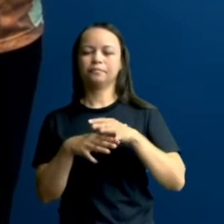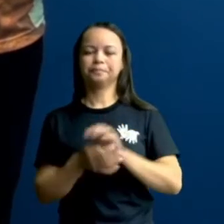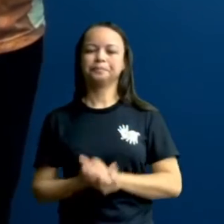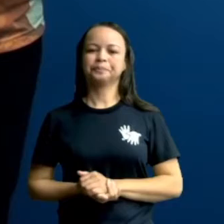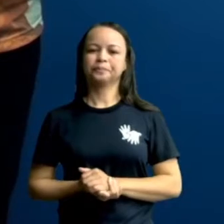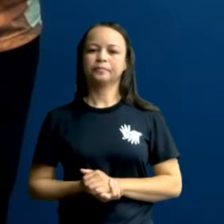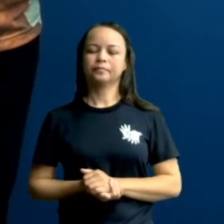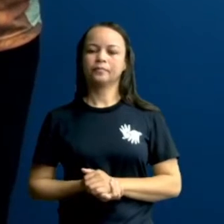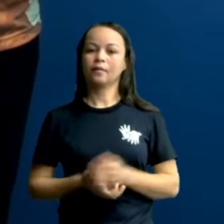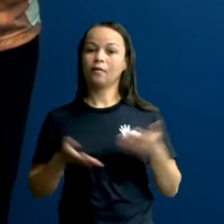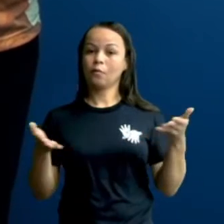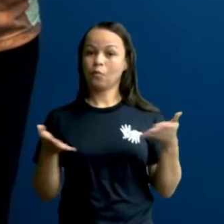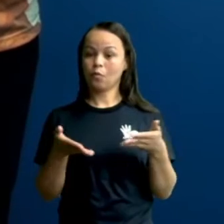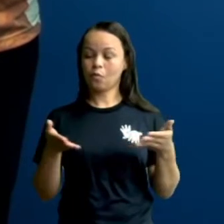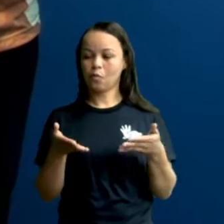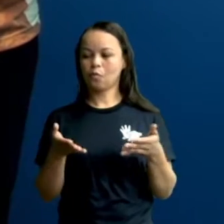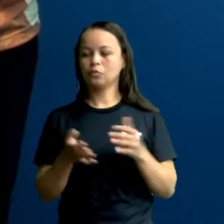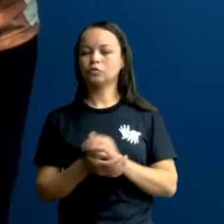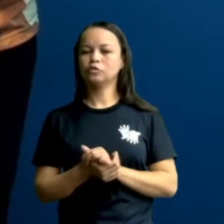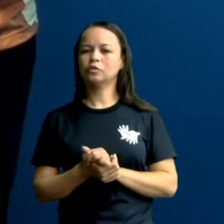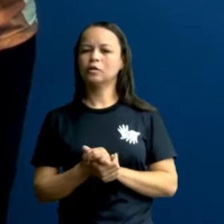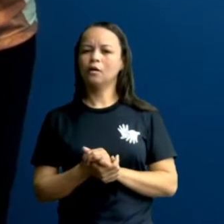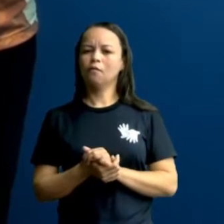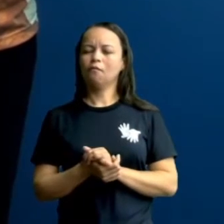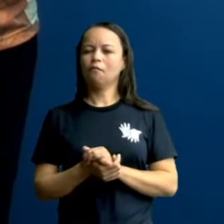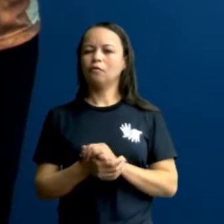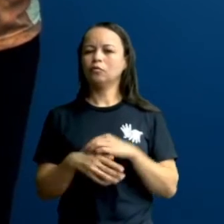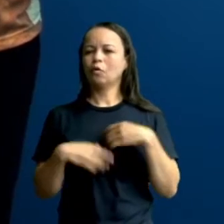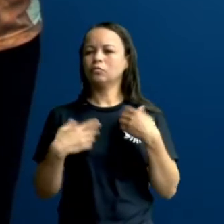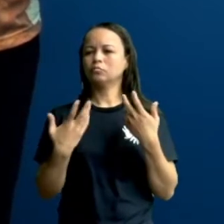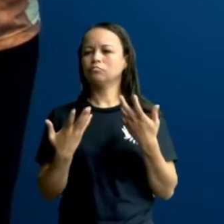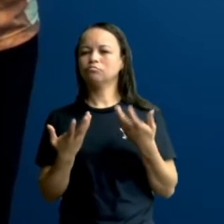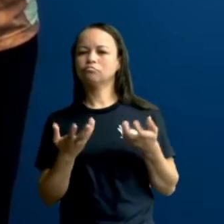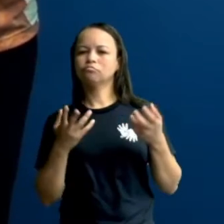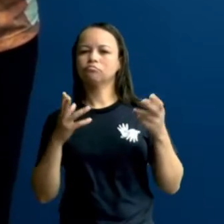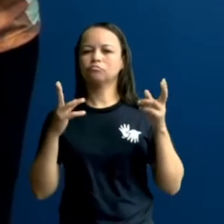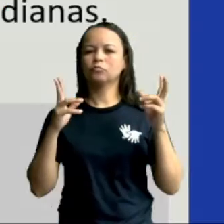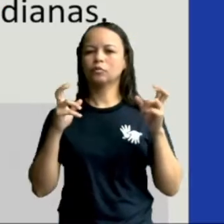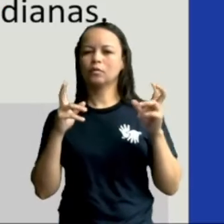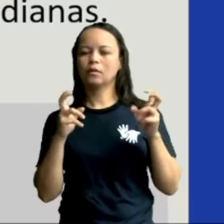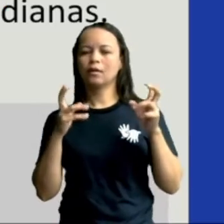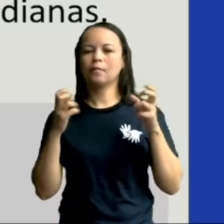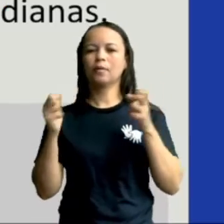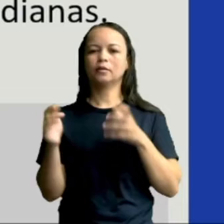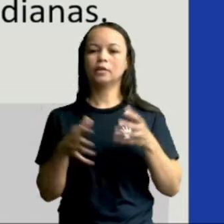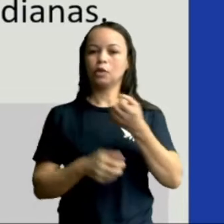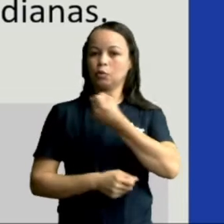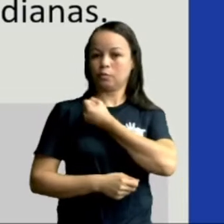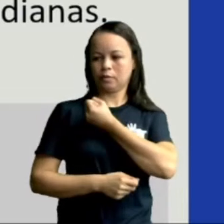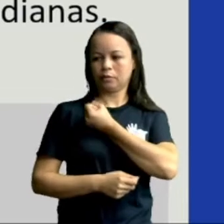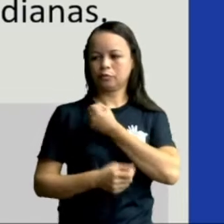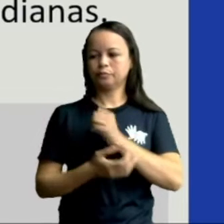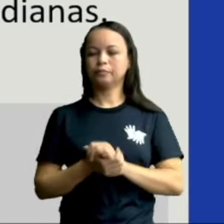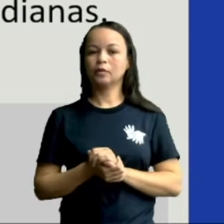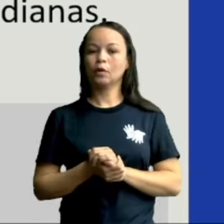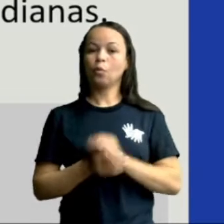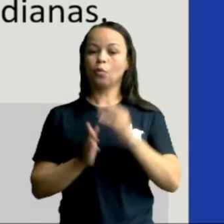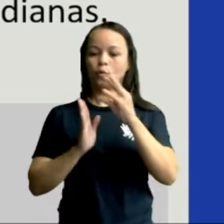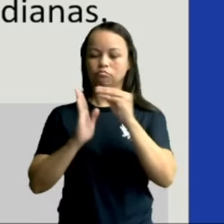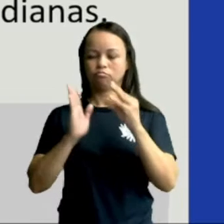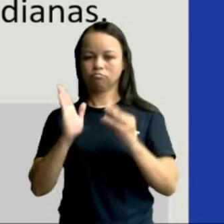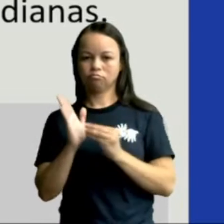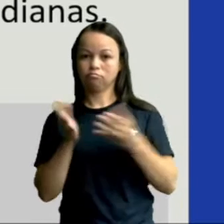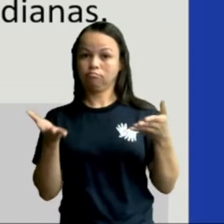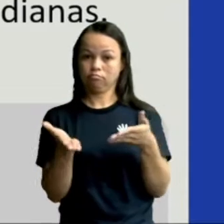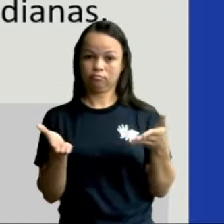E hoje a gente vai tratar da unidade temática números. O conteúdo de hoje eu trago